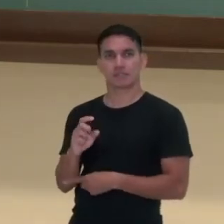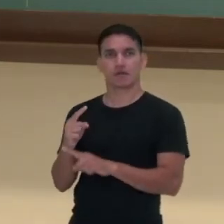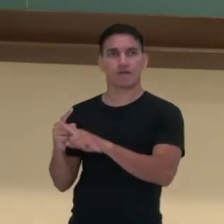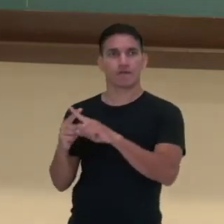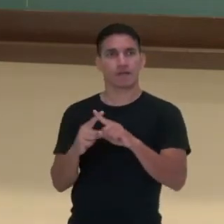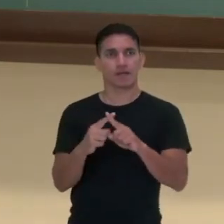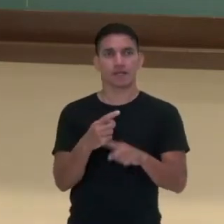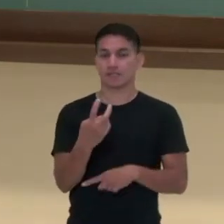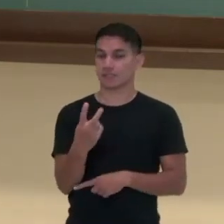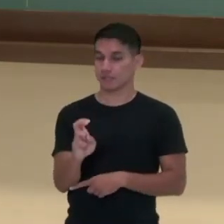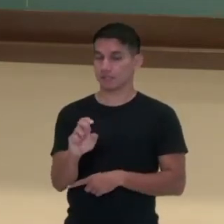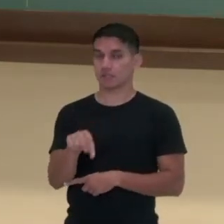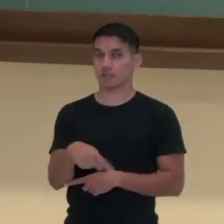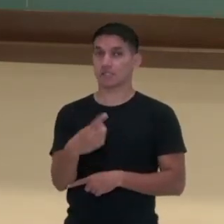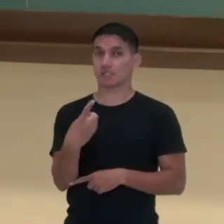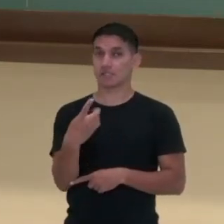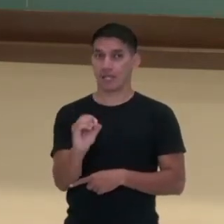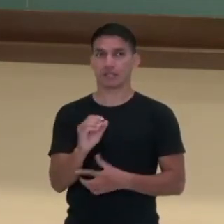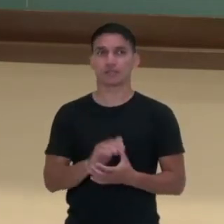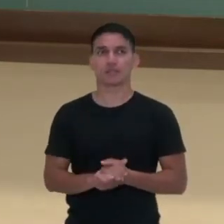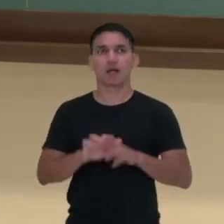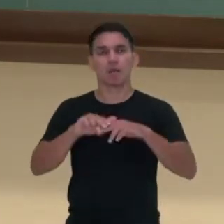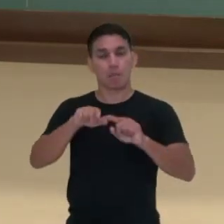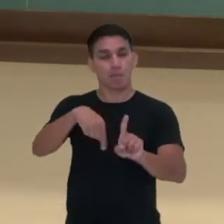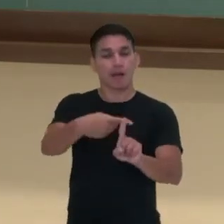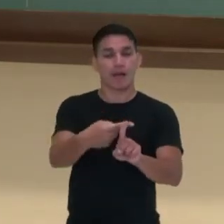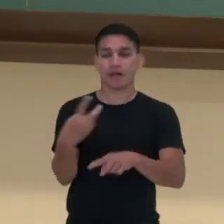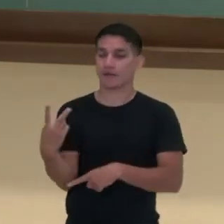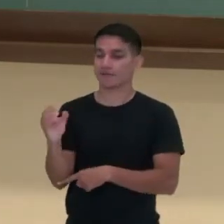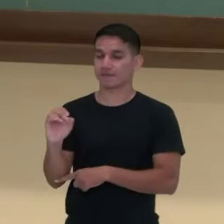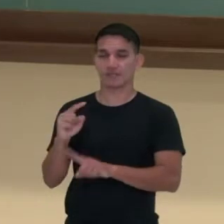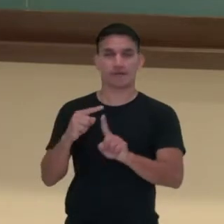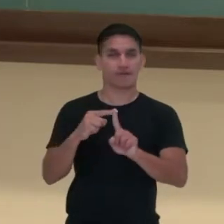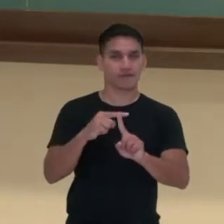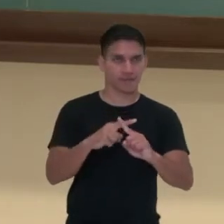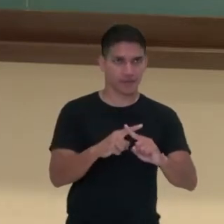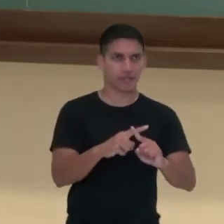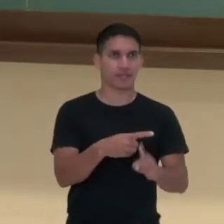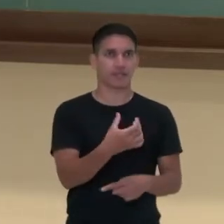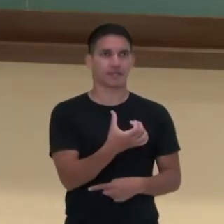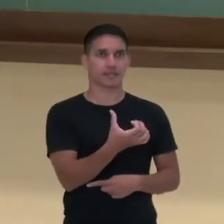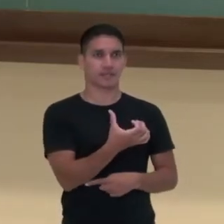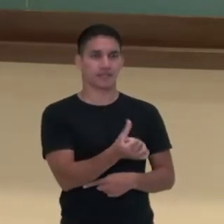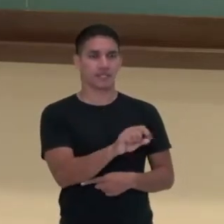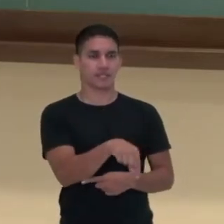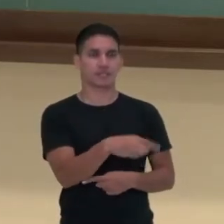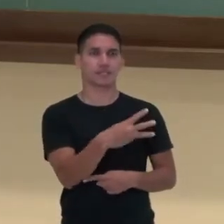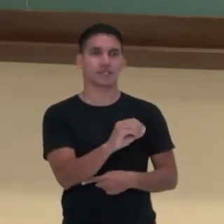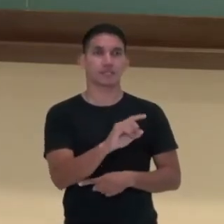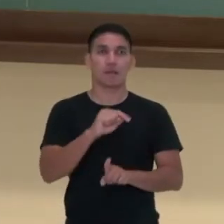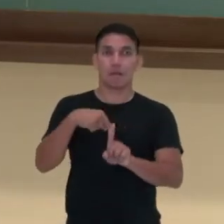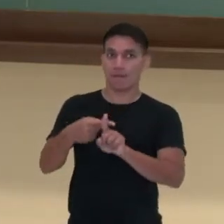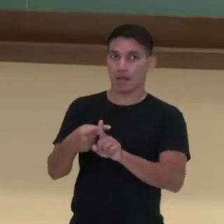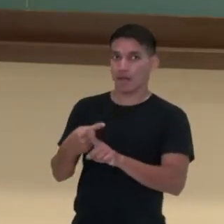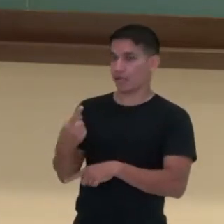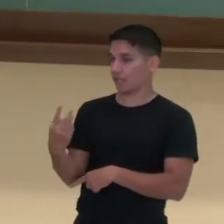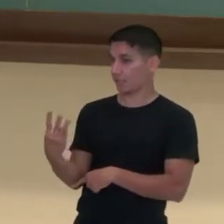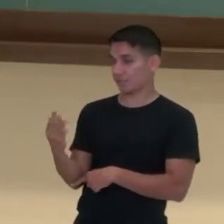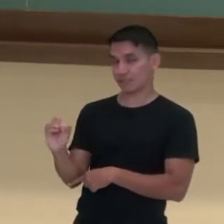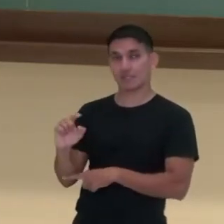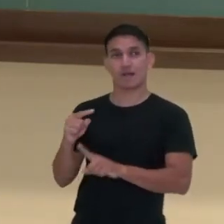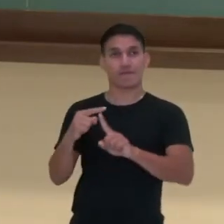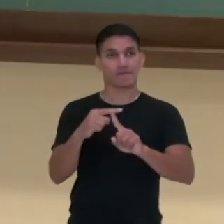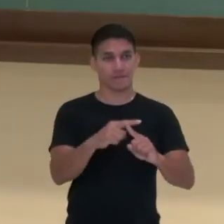esse, mais 20 vezes 6,30, mais 30 vezes 16,50. E para concluir,